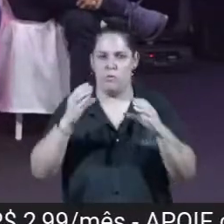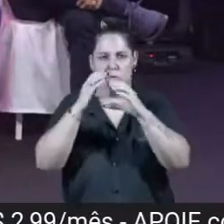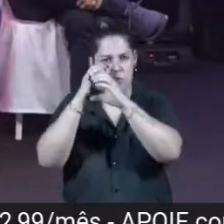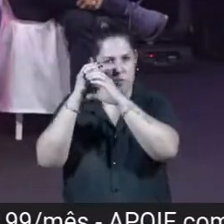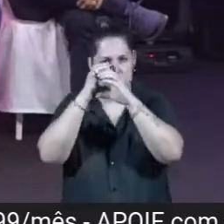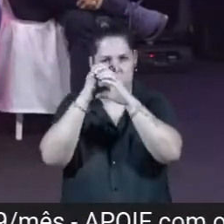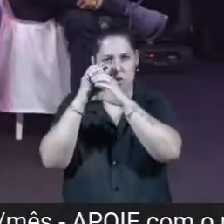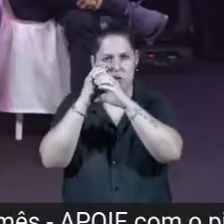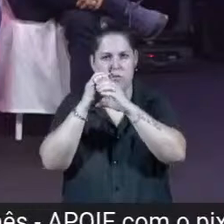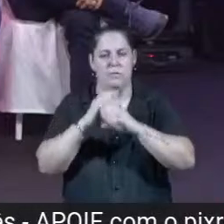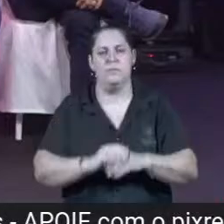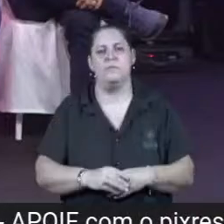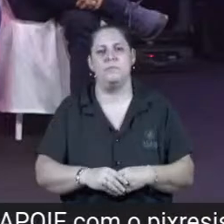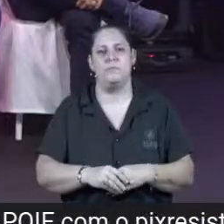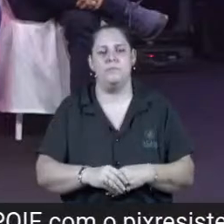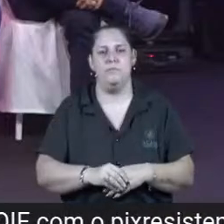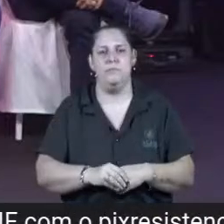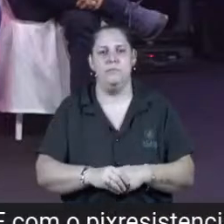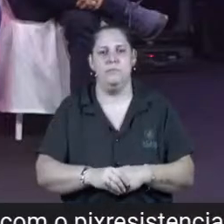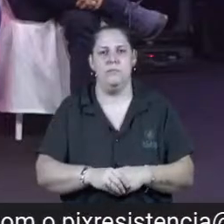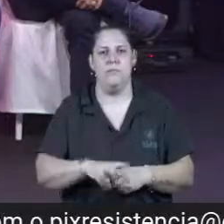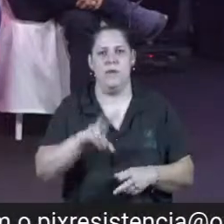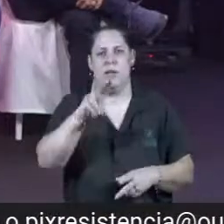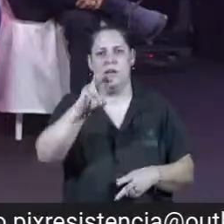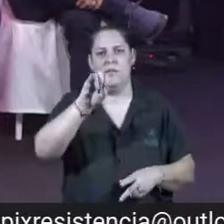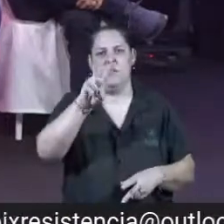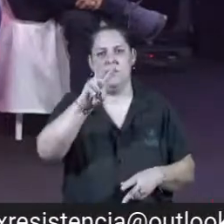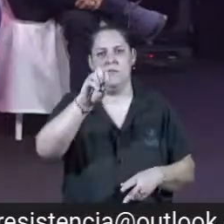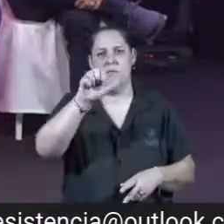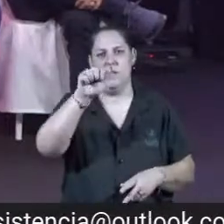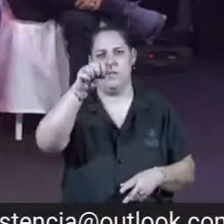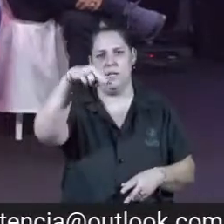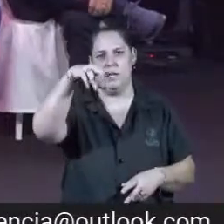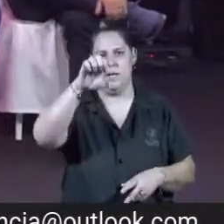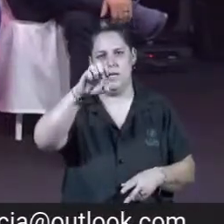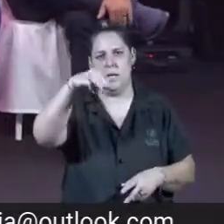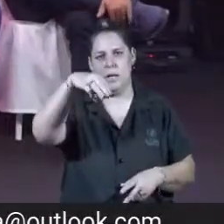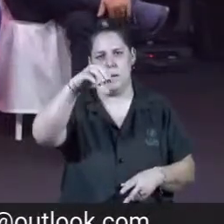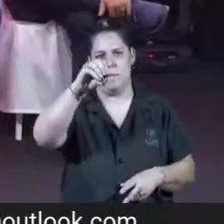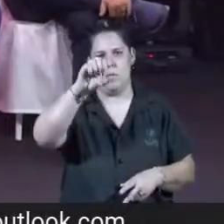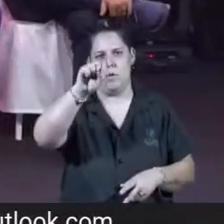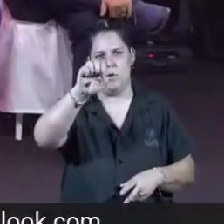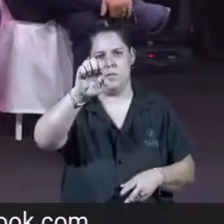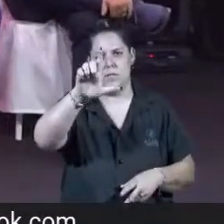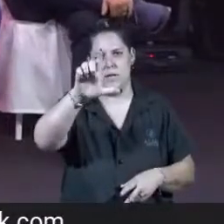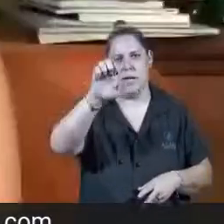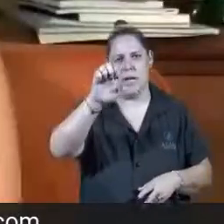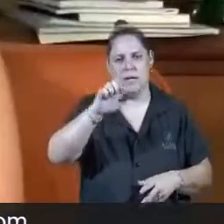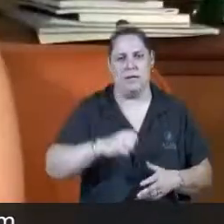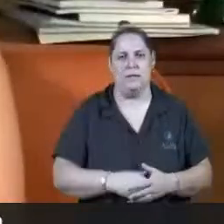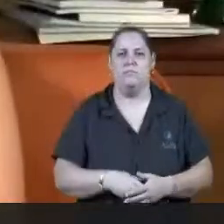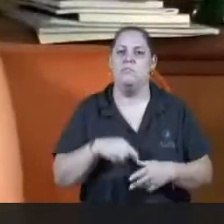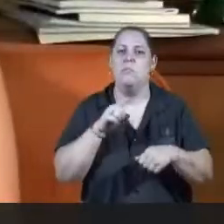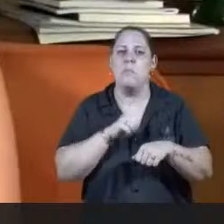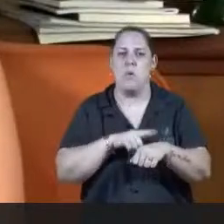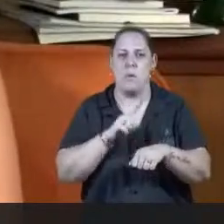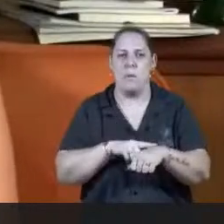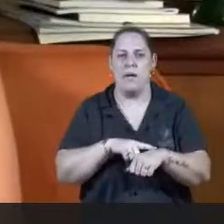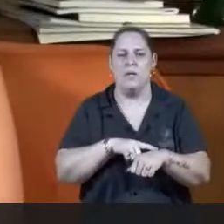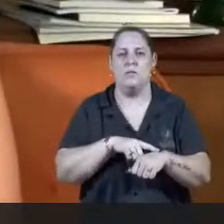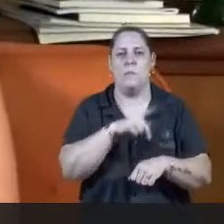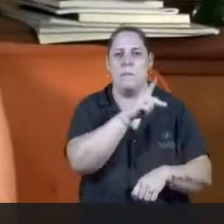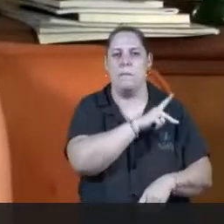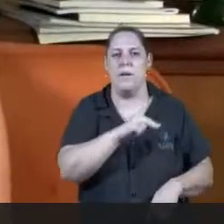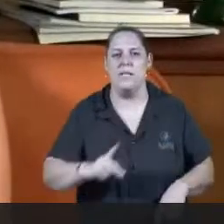nossa querida filósofa, companheira Viviane Mosé. Nesse momento,